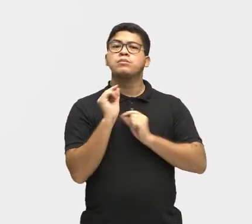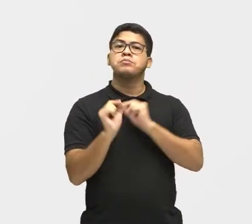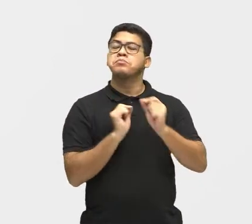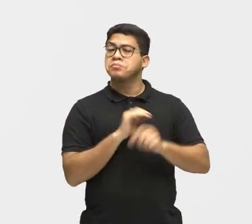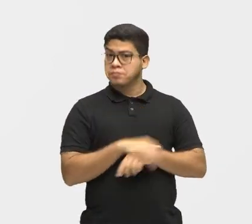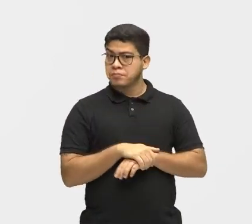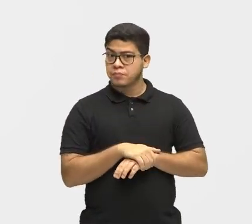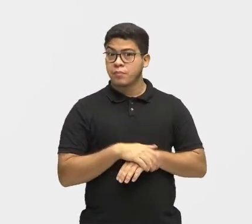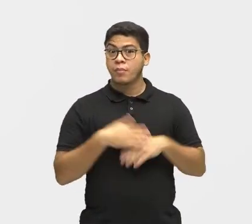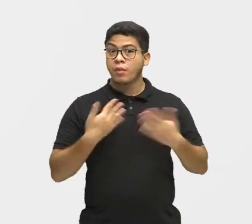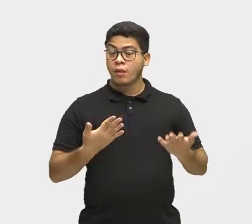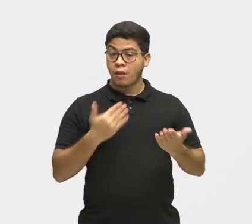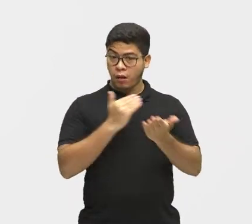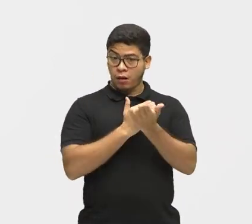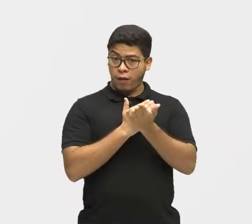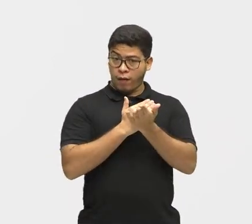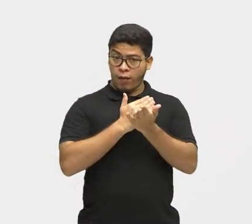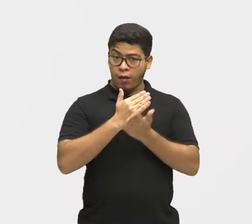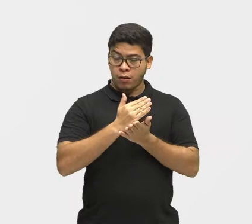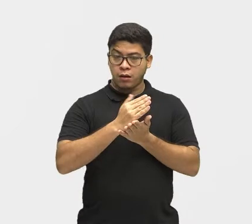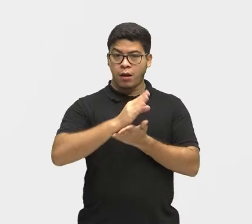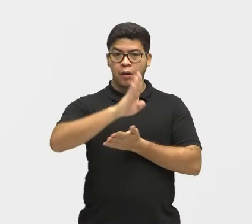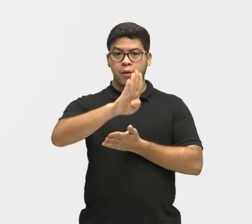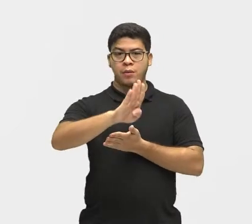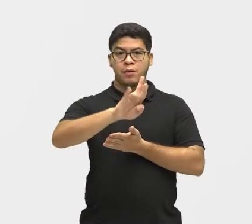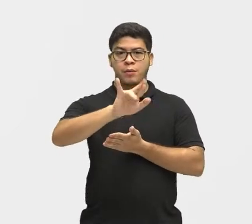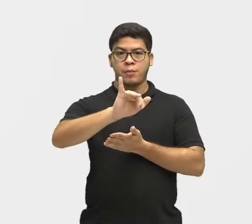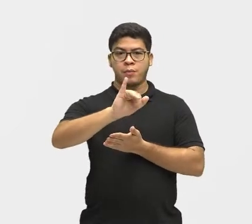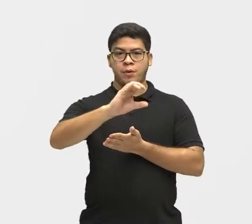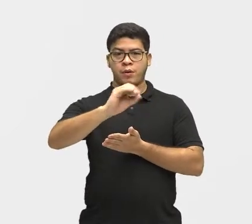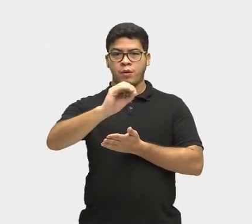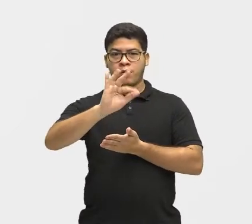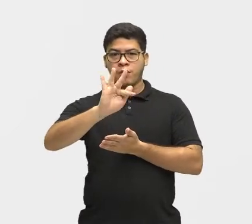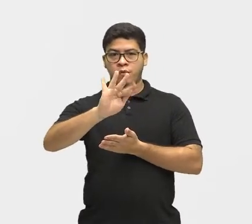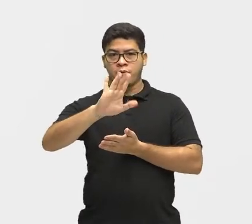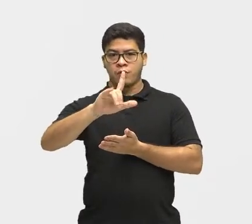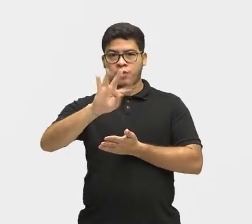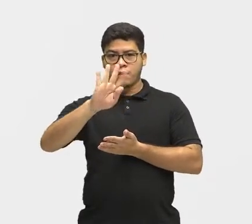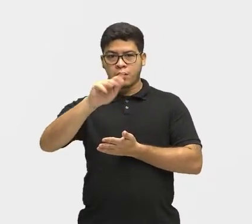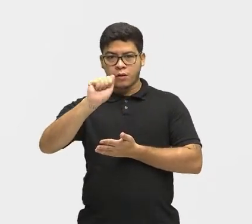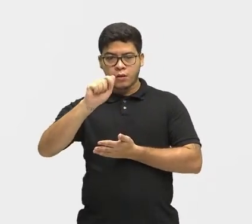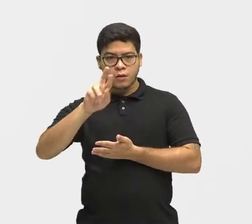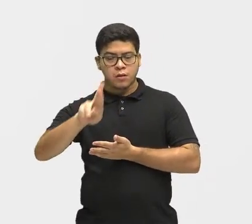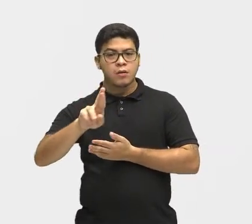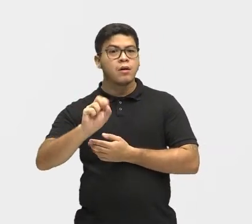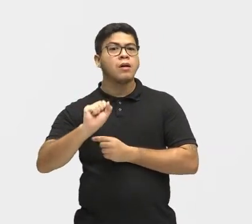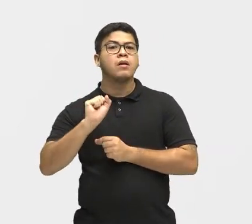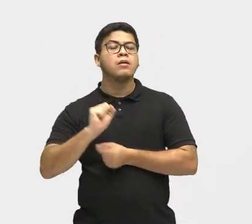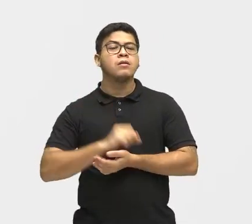gente inicia com as briófitas. Vamos lá no quadro.